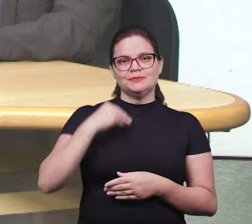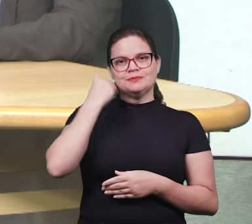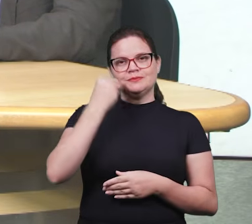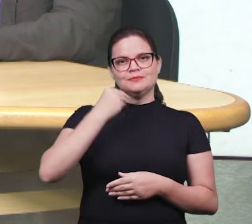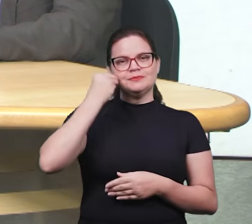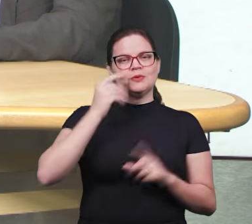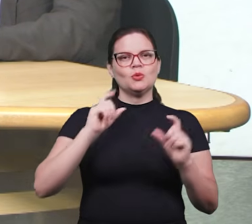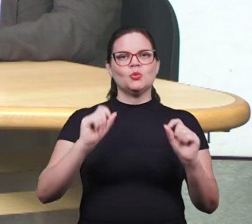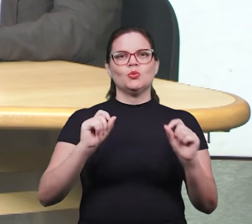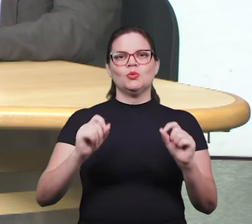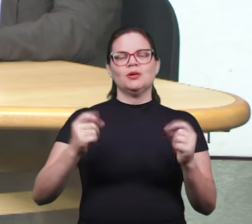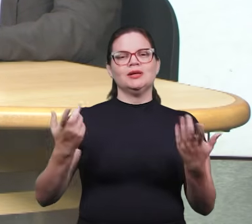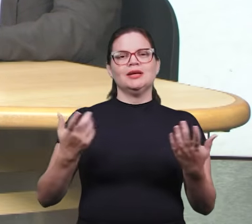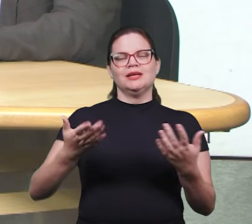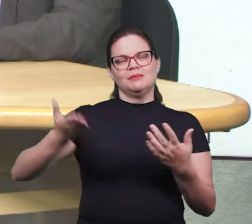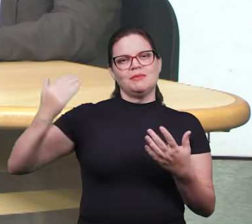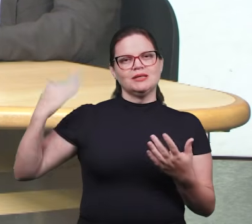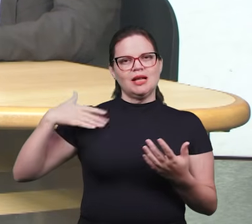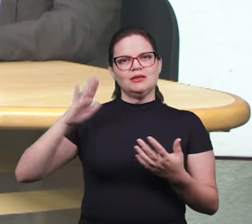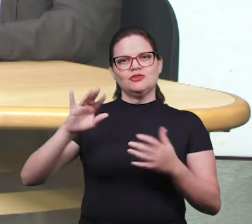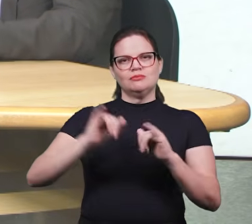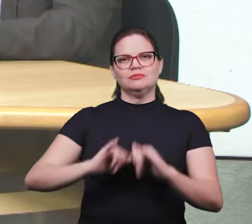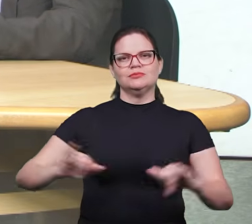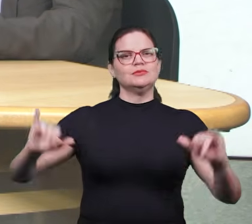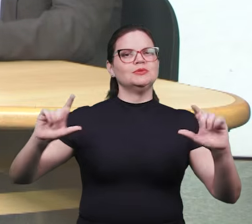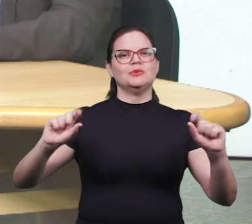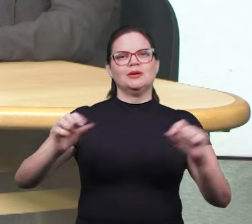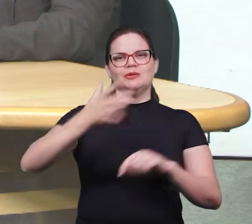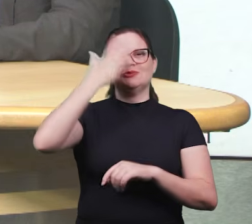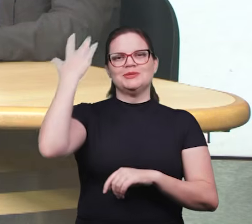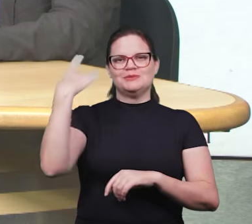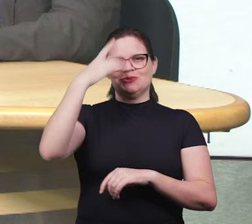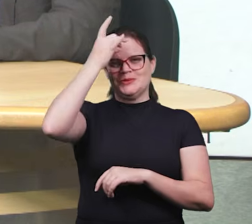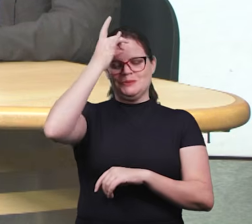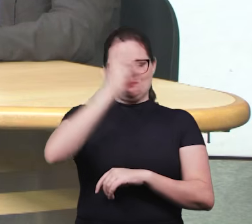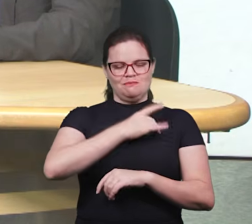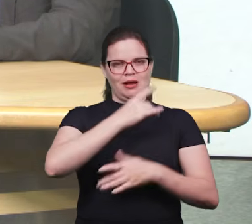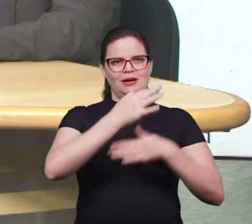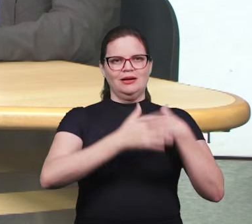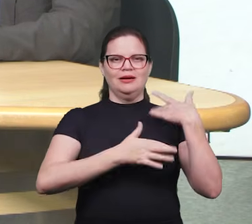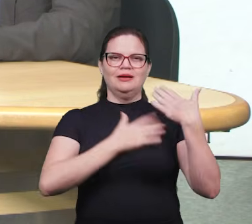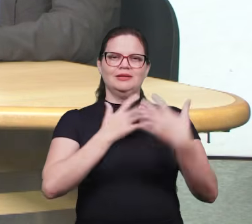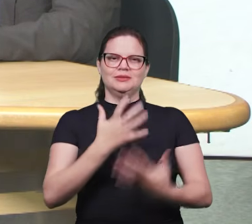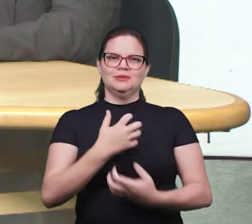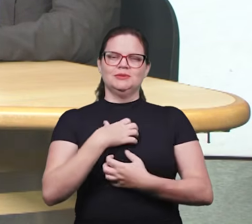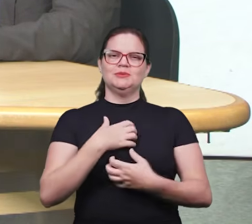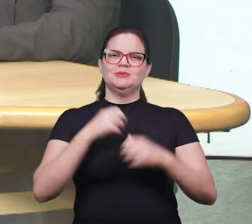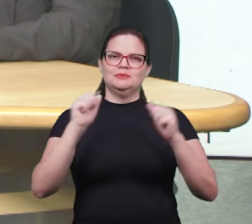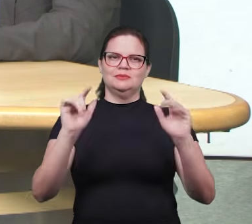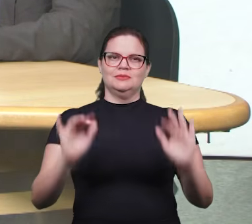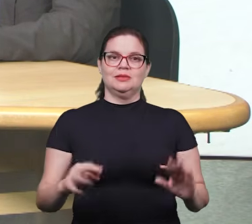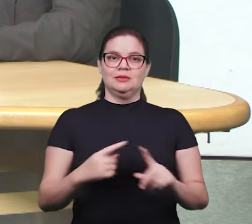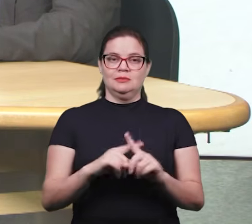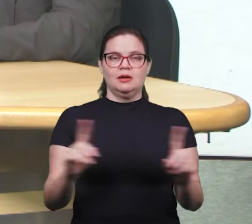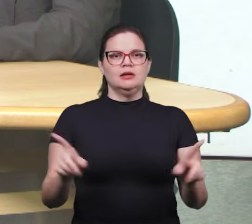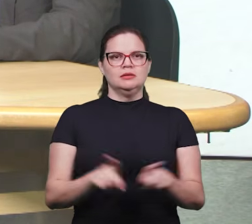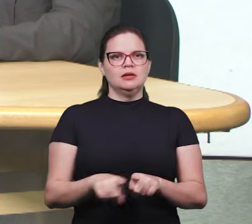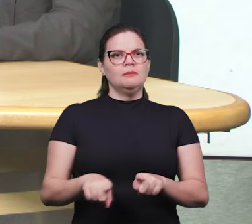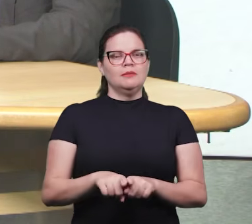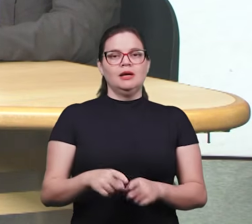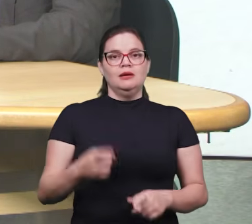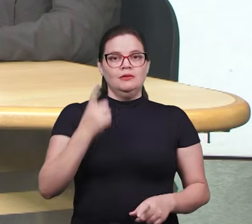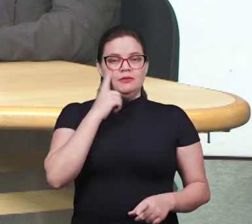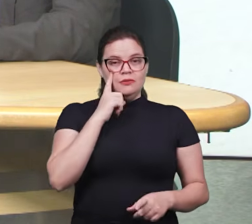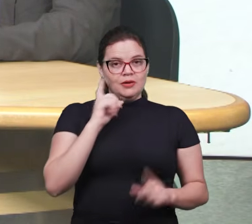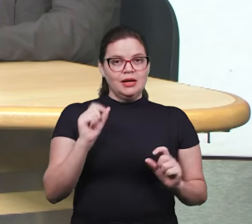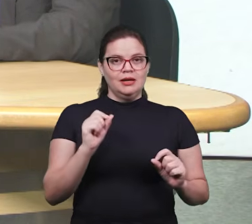daquilo que foi anunciado, né? Cheio do azeite, cheio do Isso, Espírito Santo, né? isso. Mas também dividir